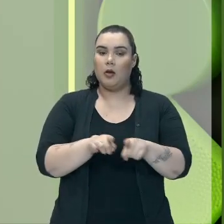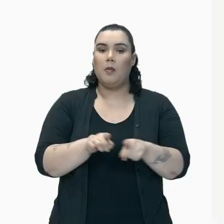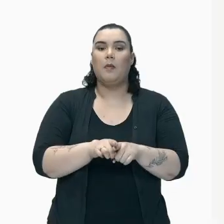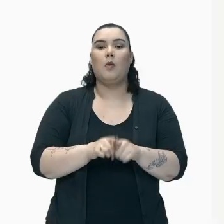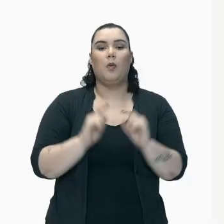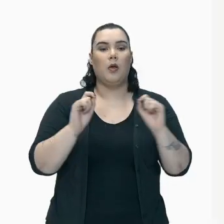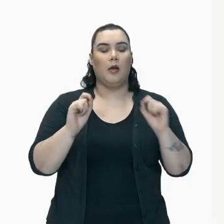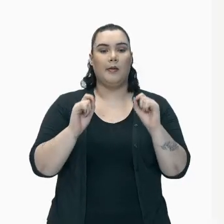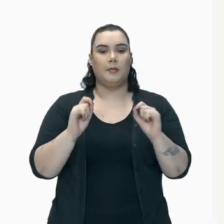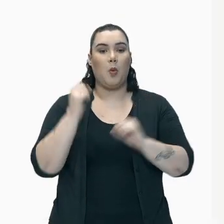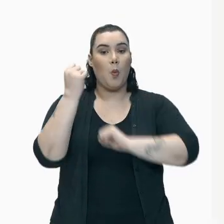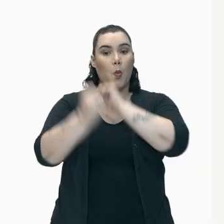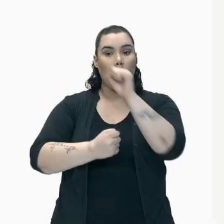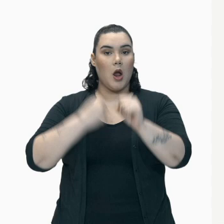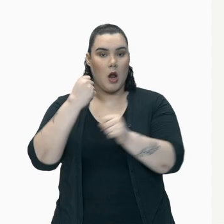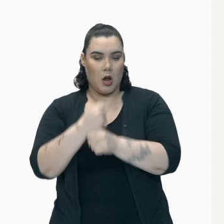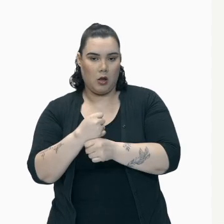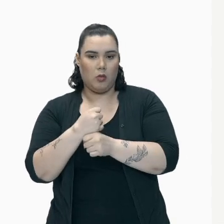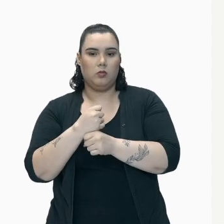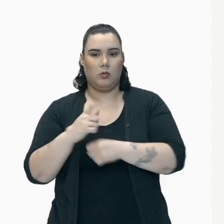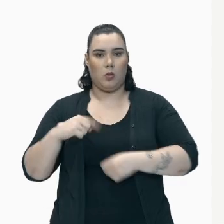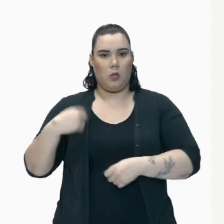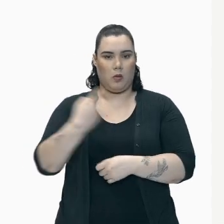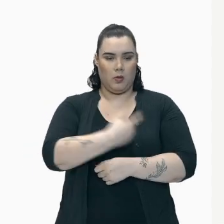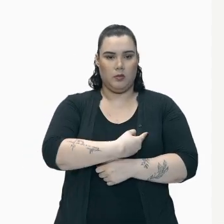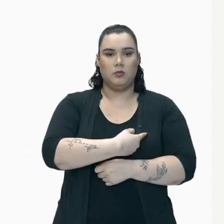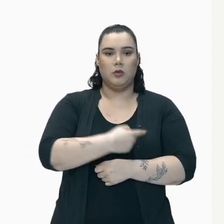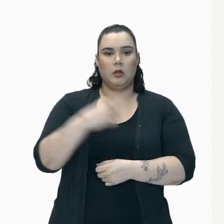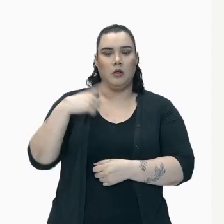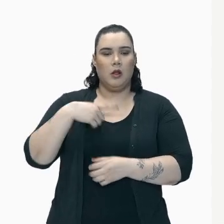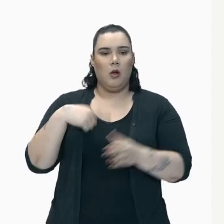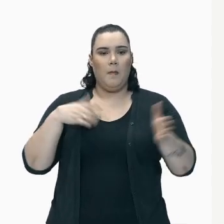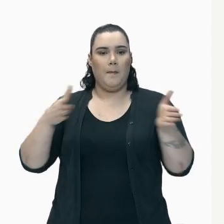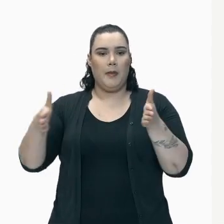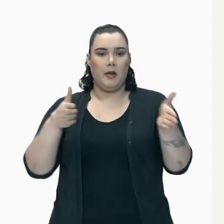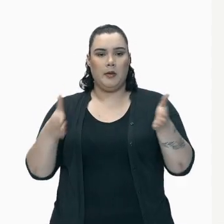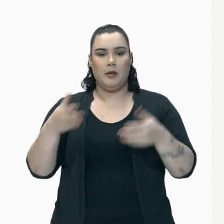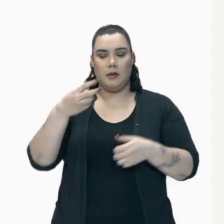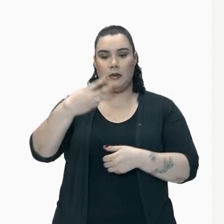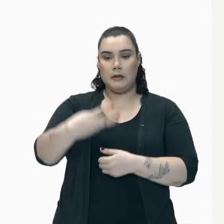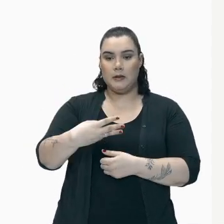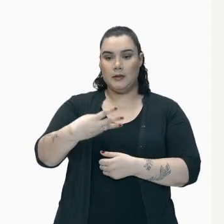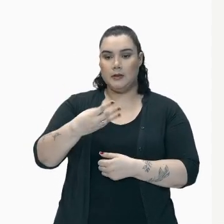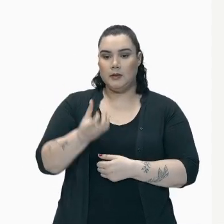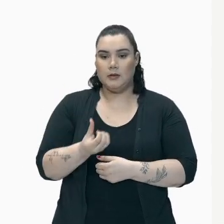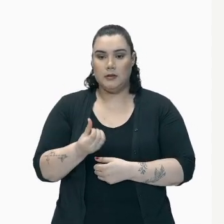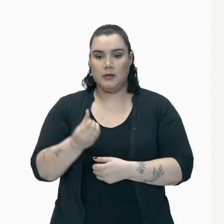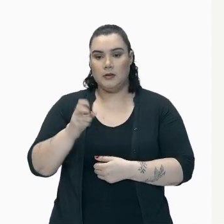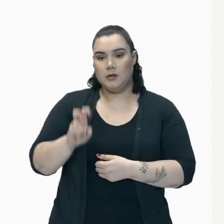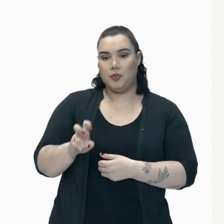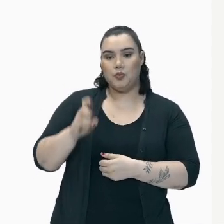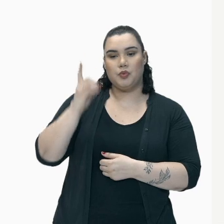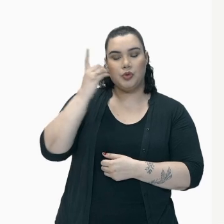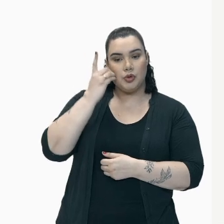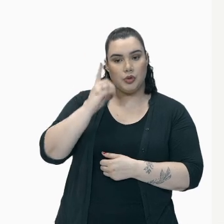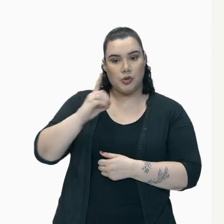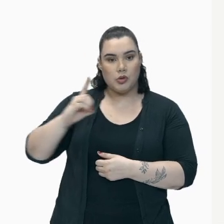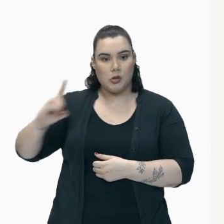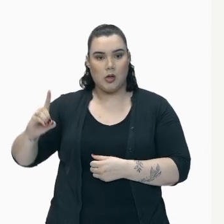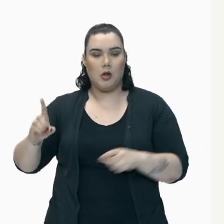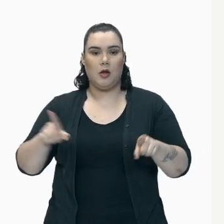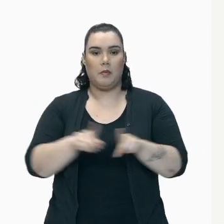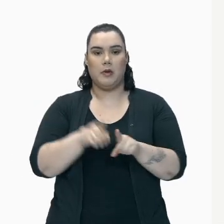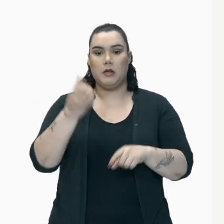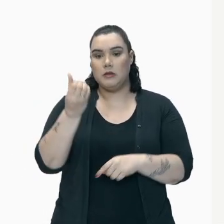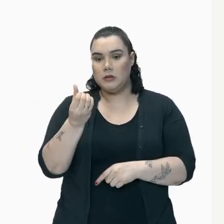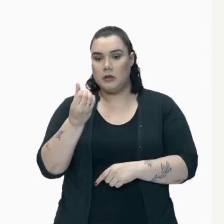né? O ano, com duração de 365 dias e 6